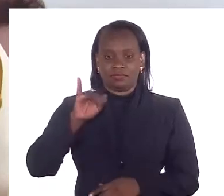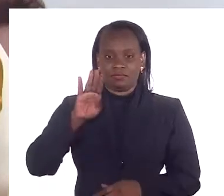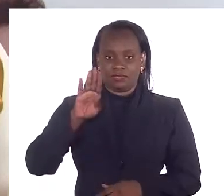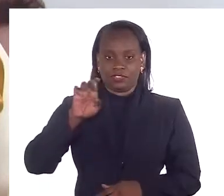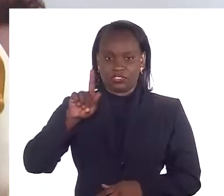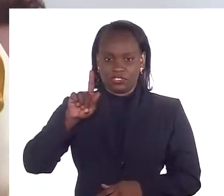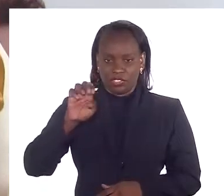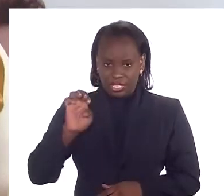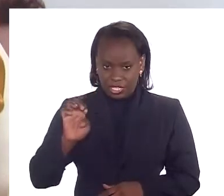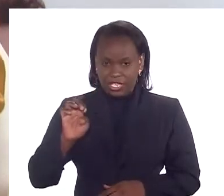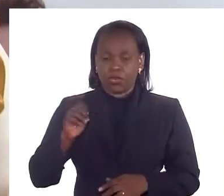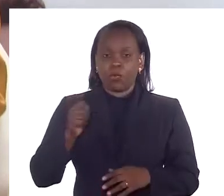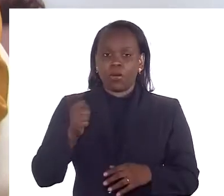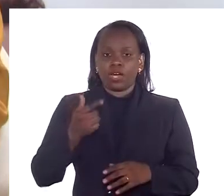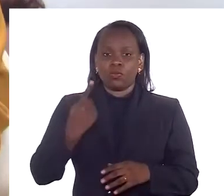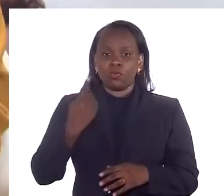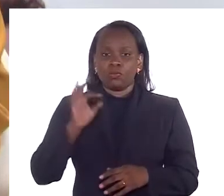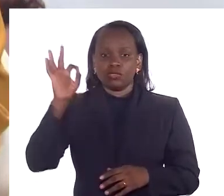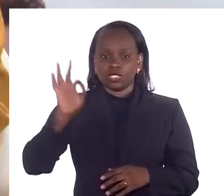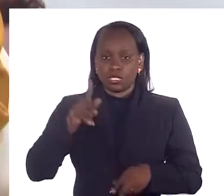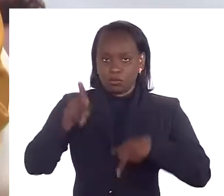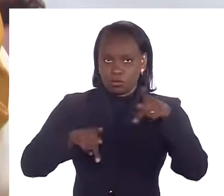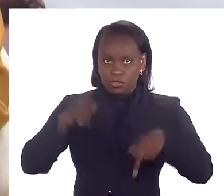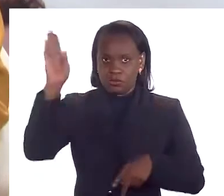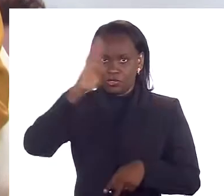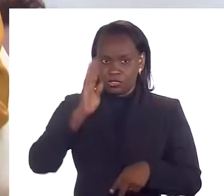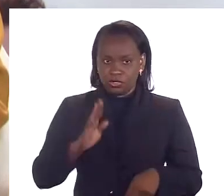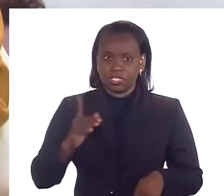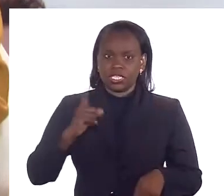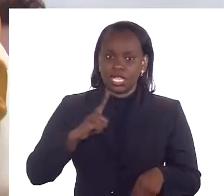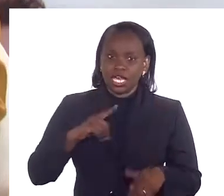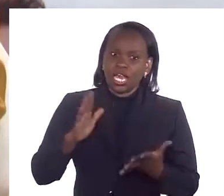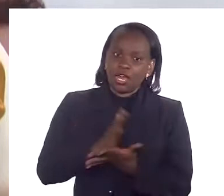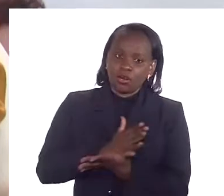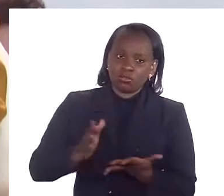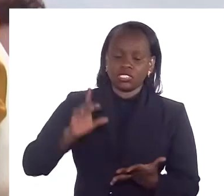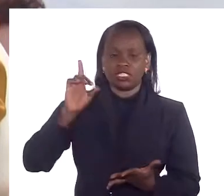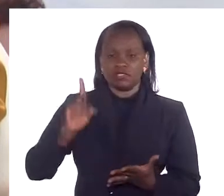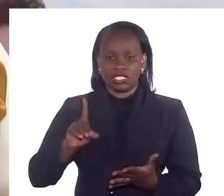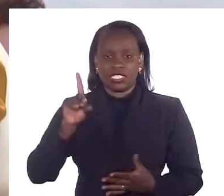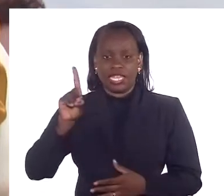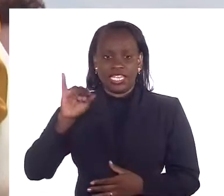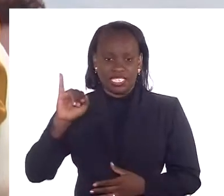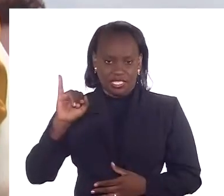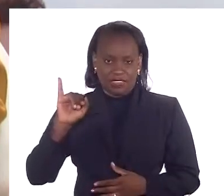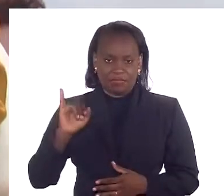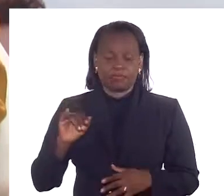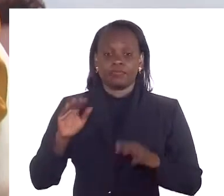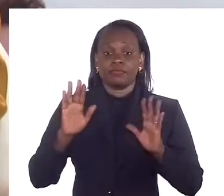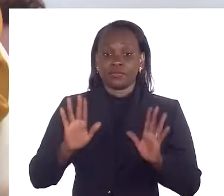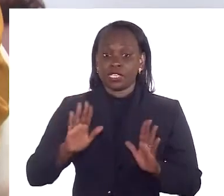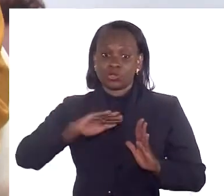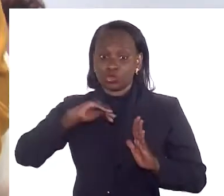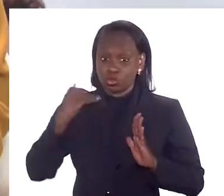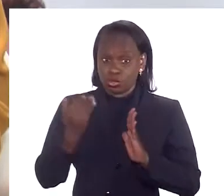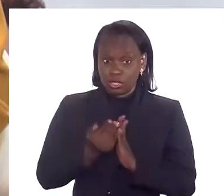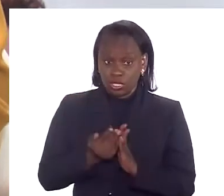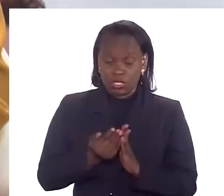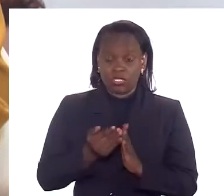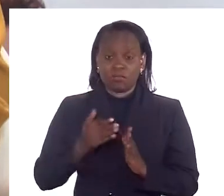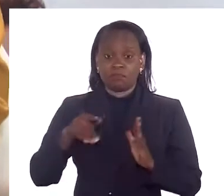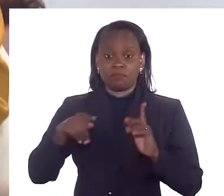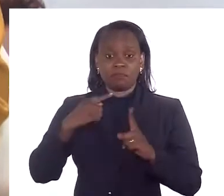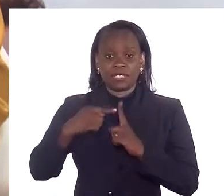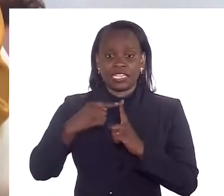Segundo o IBGE, quase 1% da população brasileira tem algum tipo de deficiência intelectual. Deste